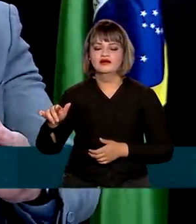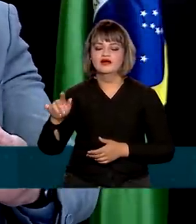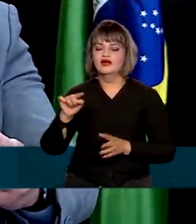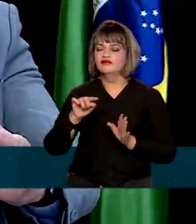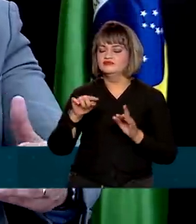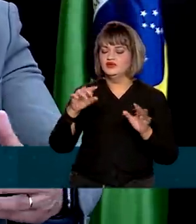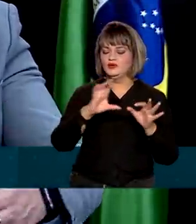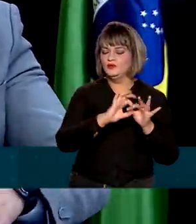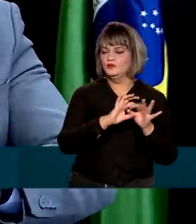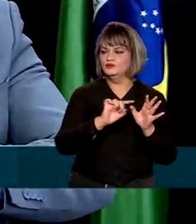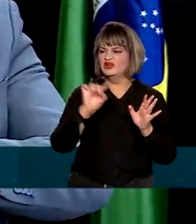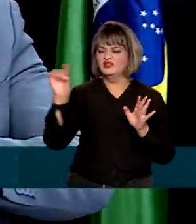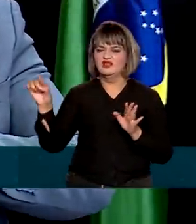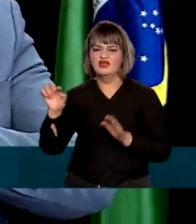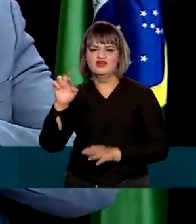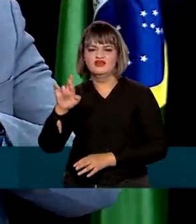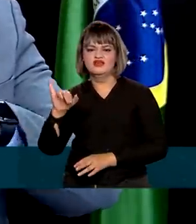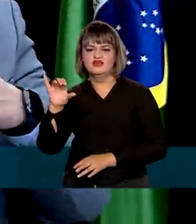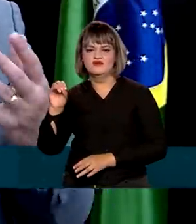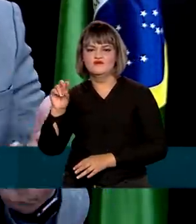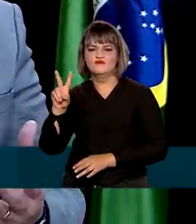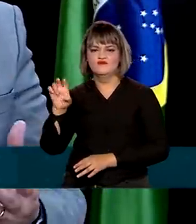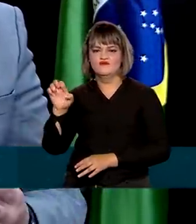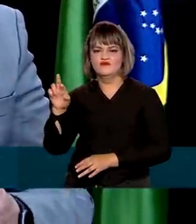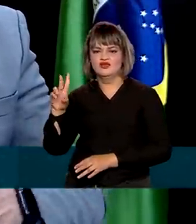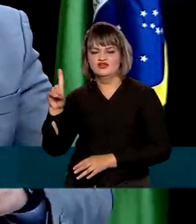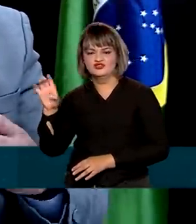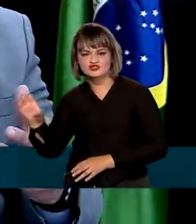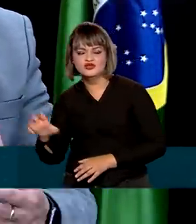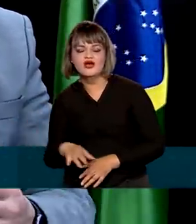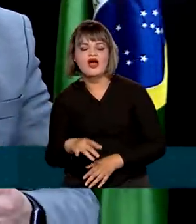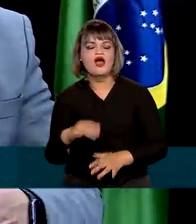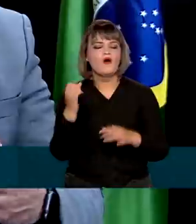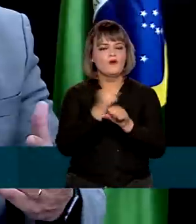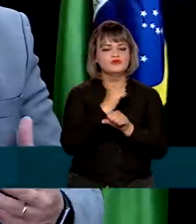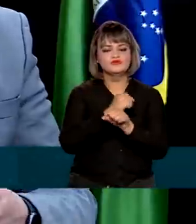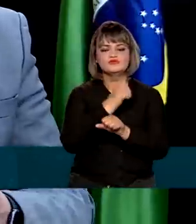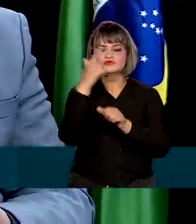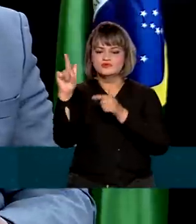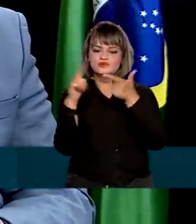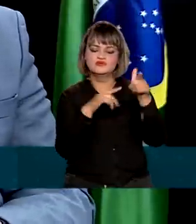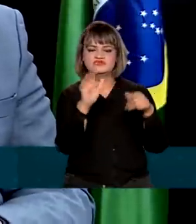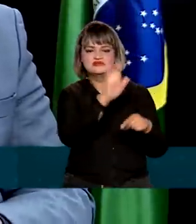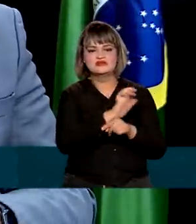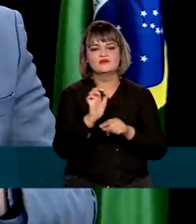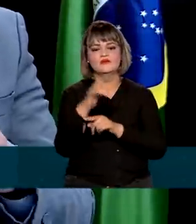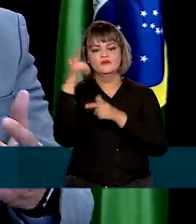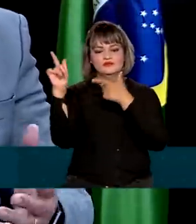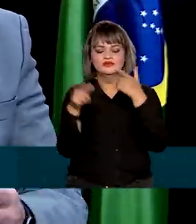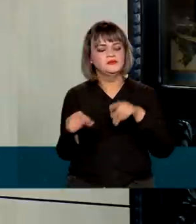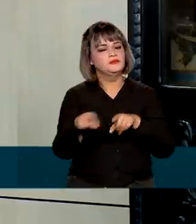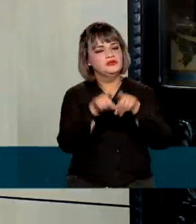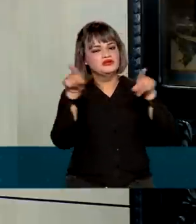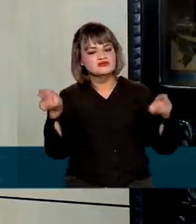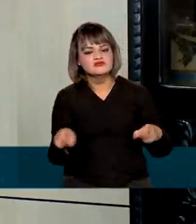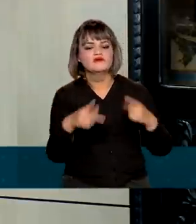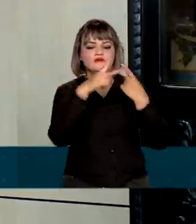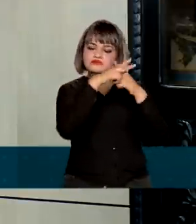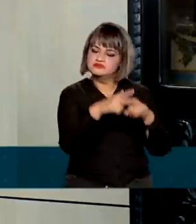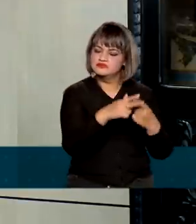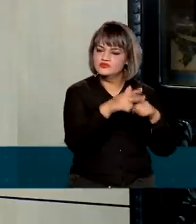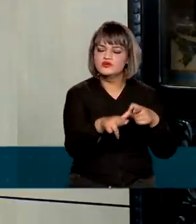estrela do e o Rio Verde obras fundamentais em vários estados como duplicações